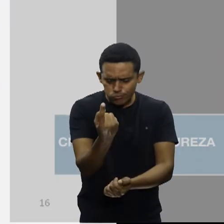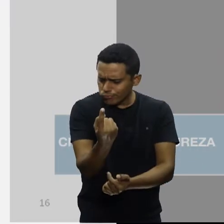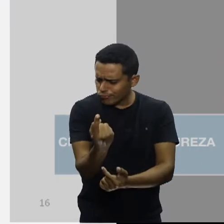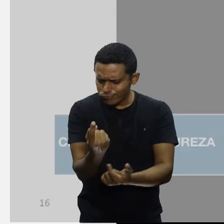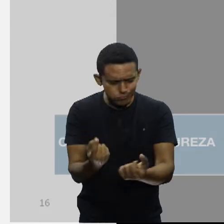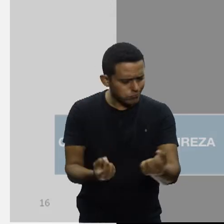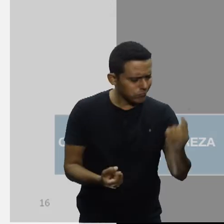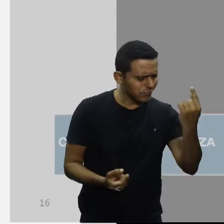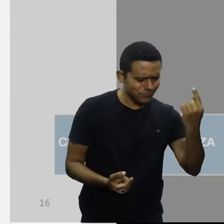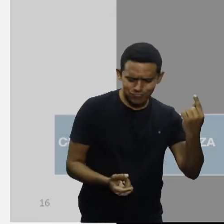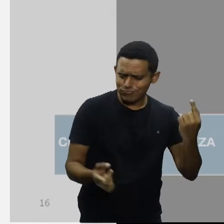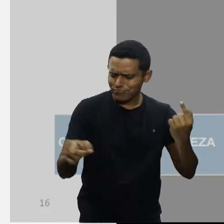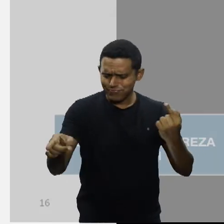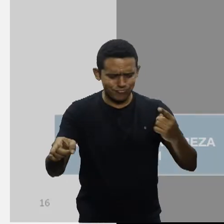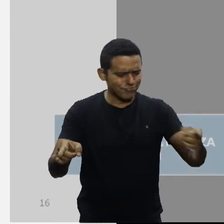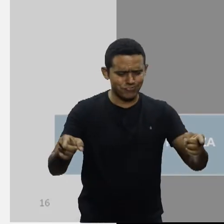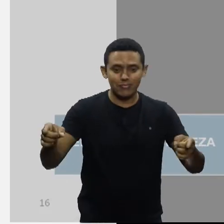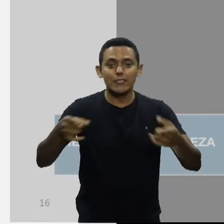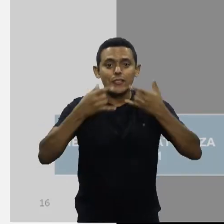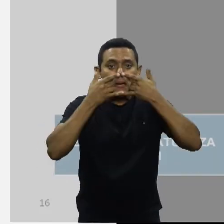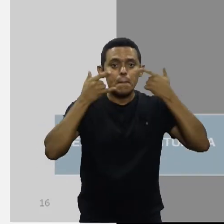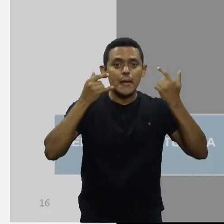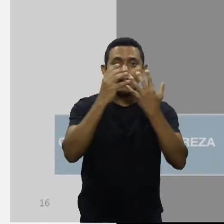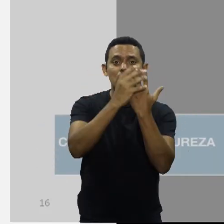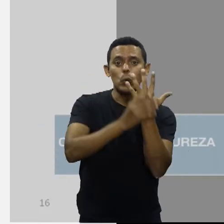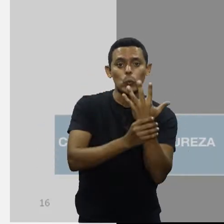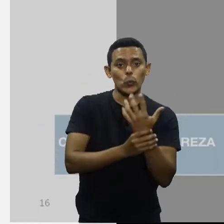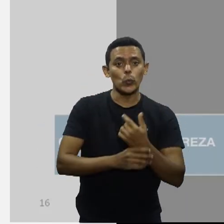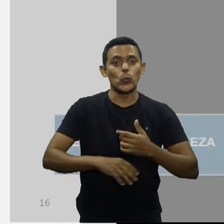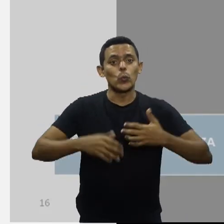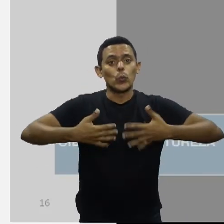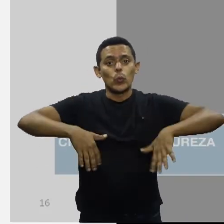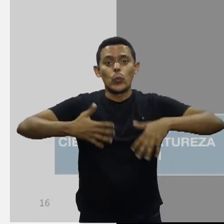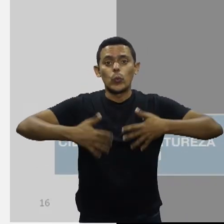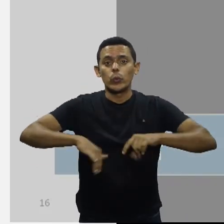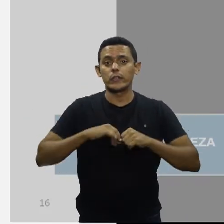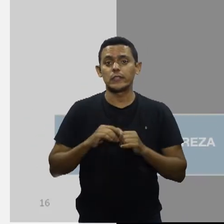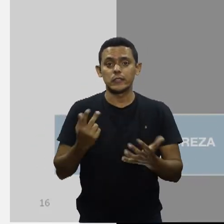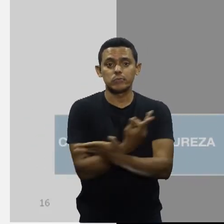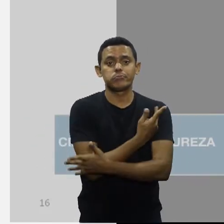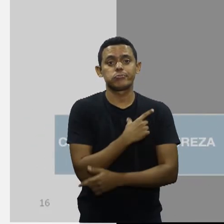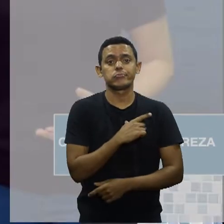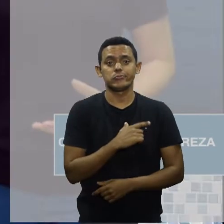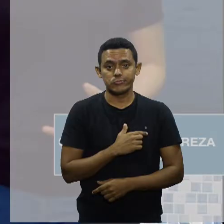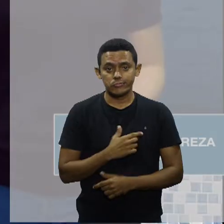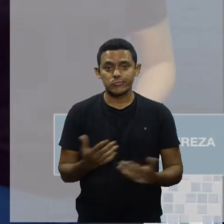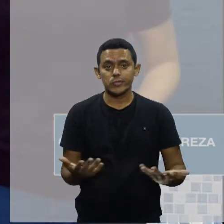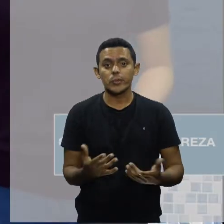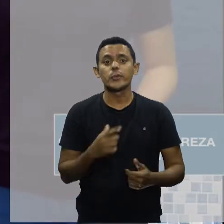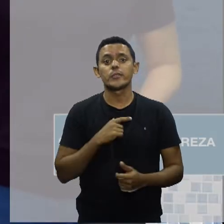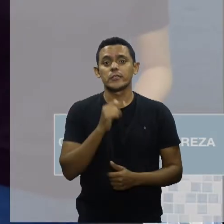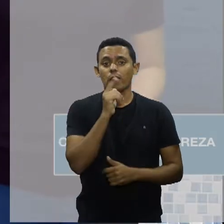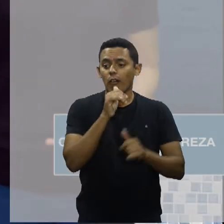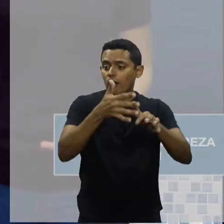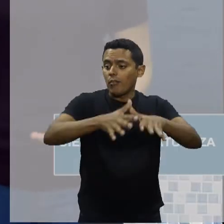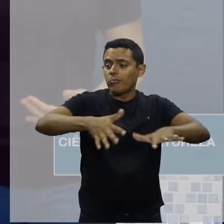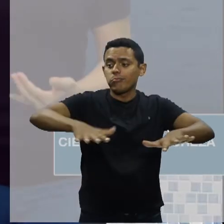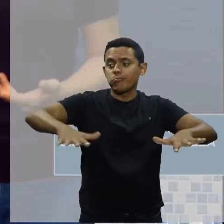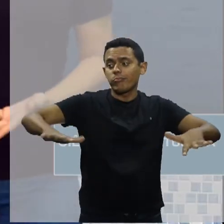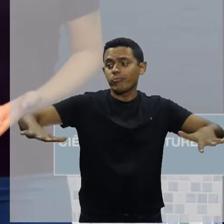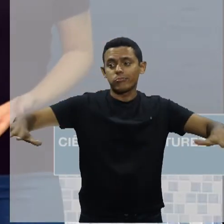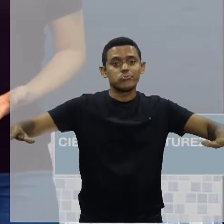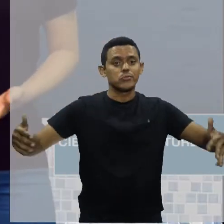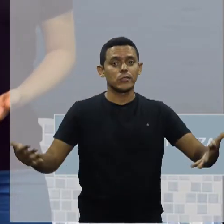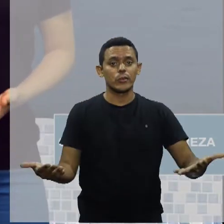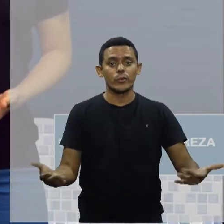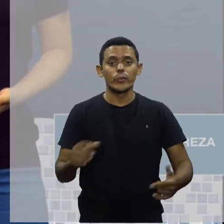crescer e preocupa o ambientalista. Então, o impacto do descarte incorreto desses EPIs já tem chegado, já tem impactado